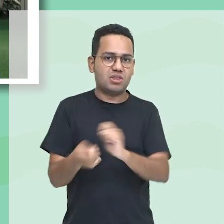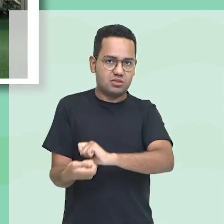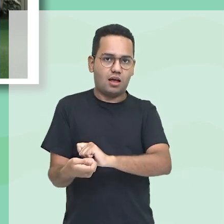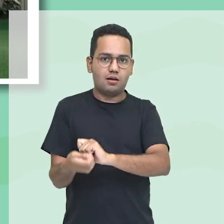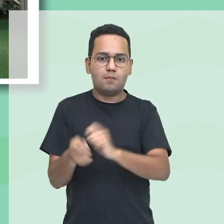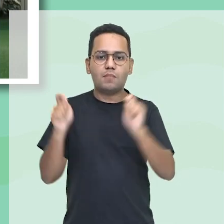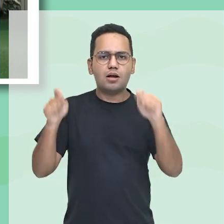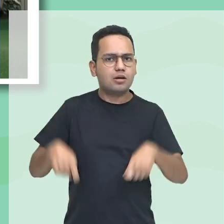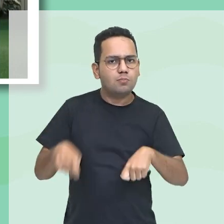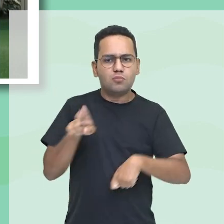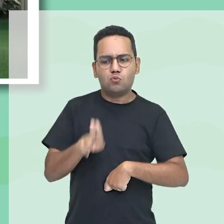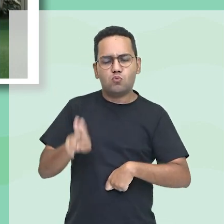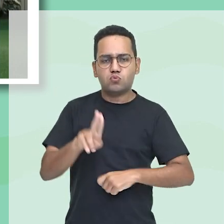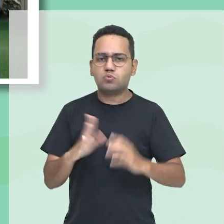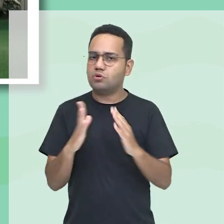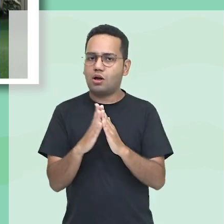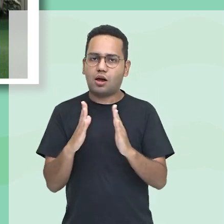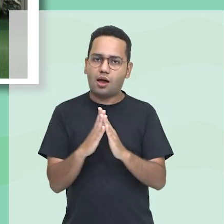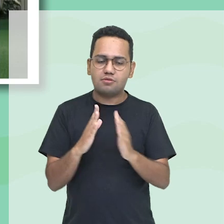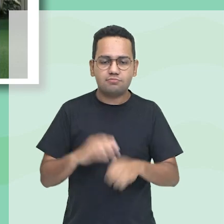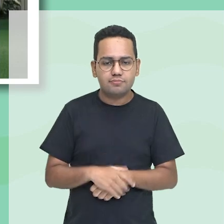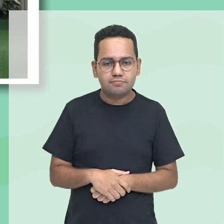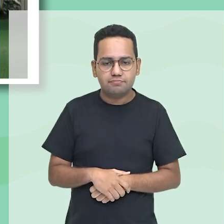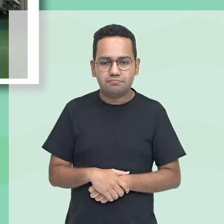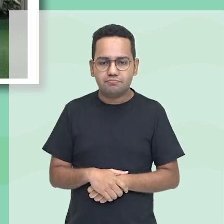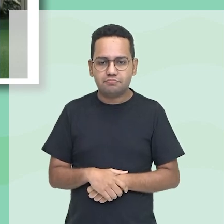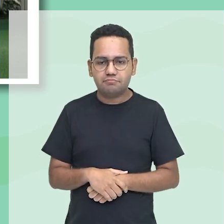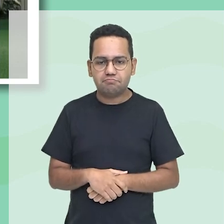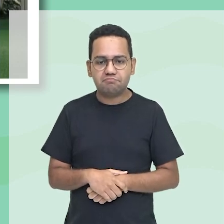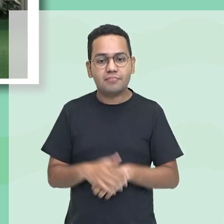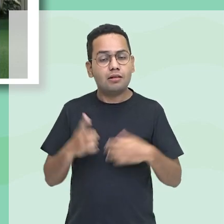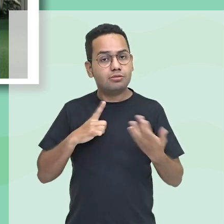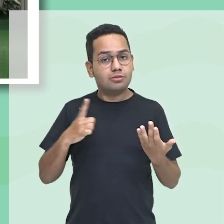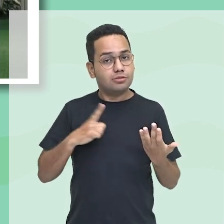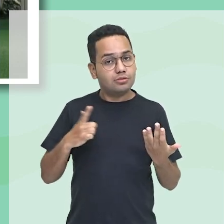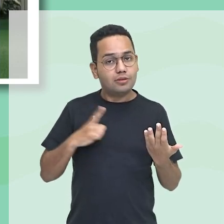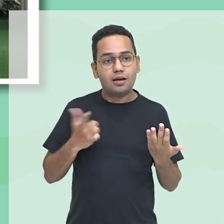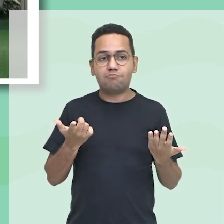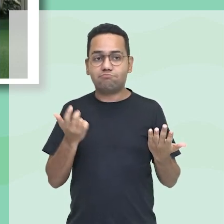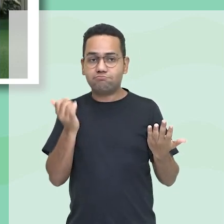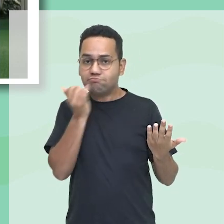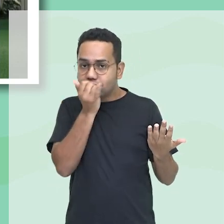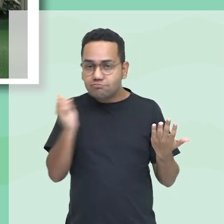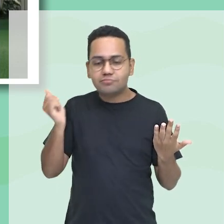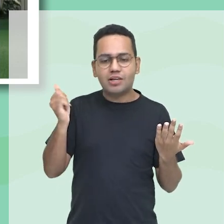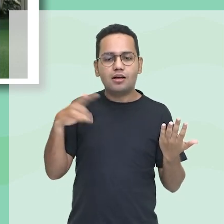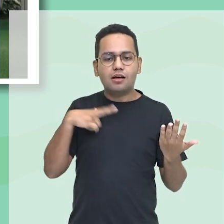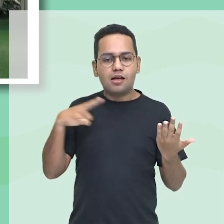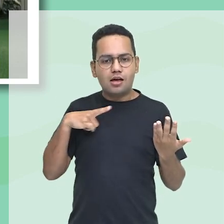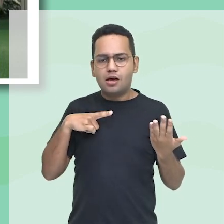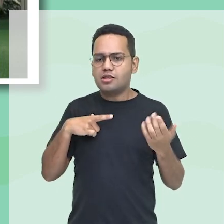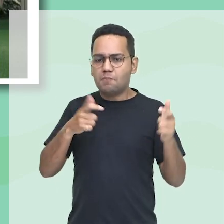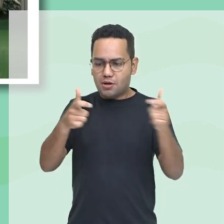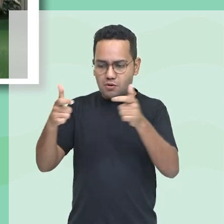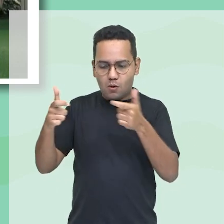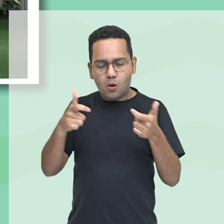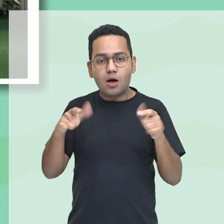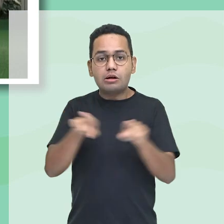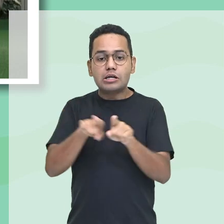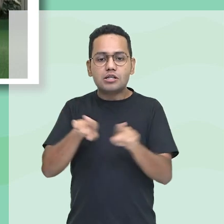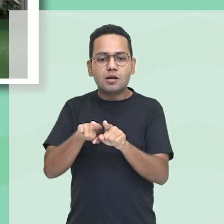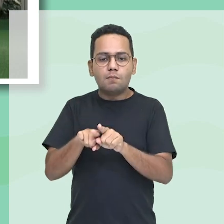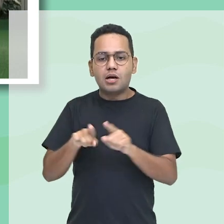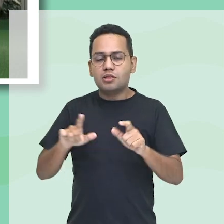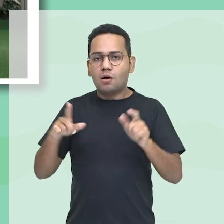o consumo em nossas casas. Agora a eletricidade está pronta para ser consumida e é distribuída pelo quadro de força para